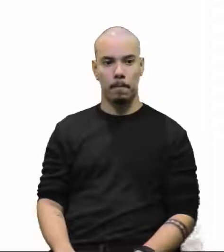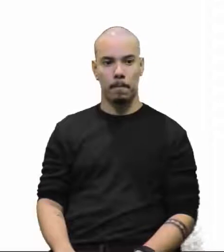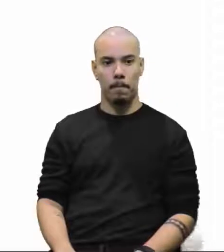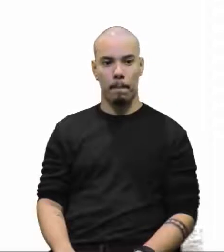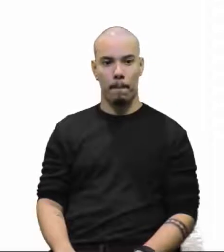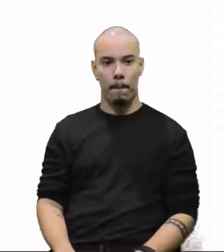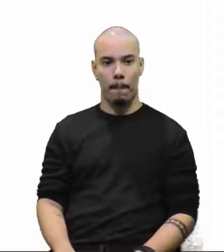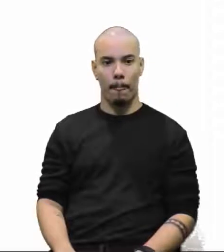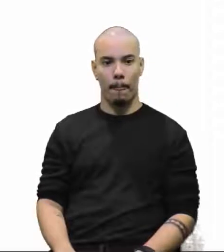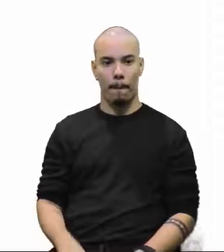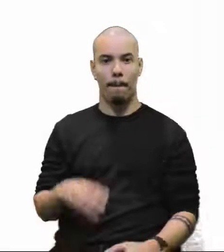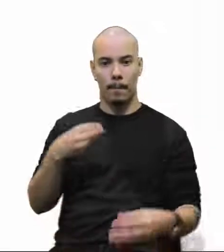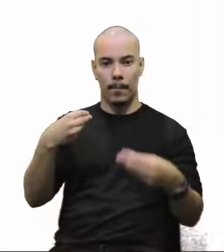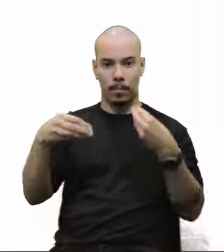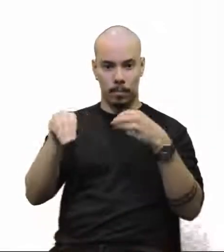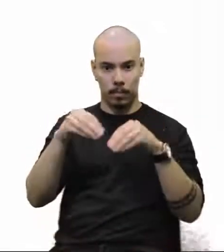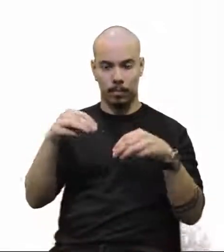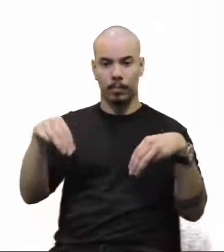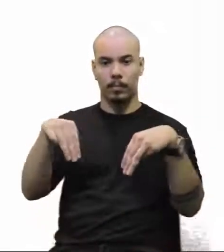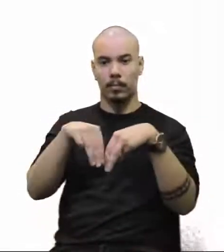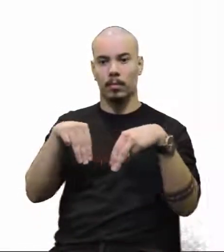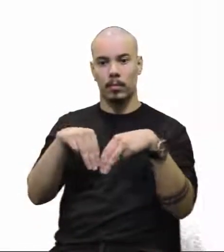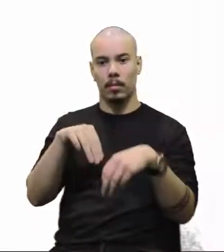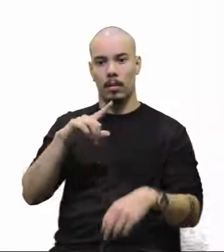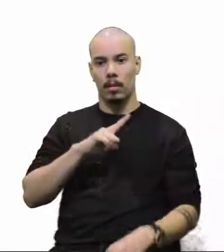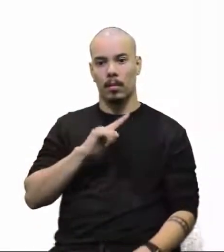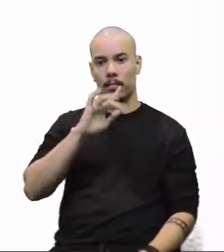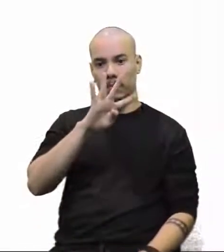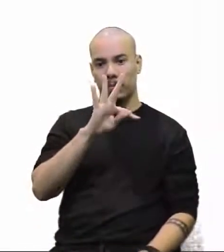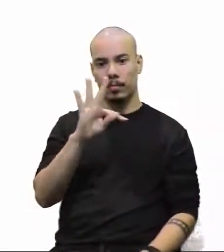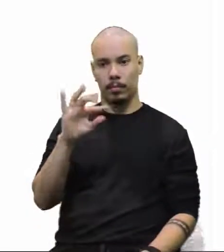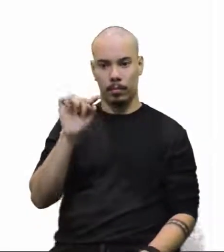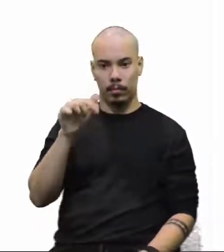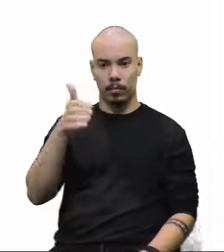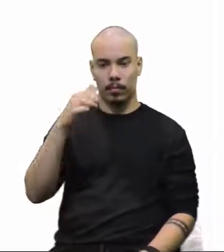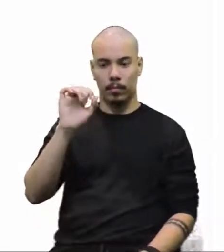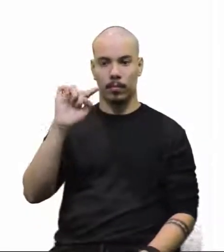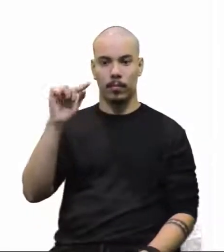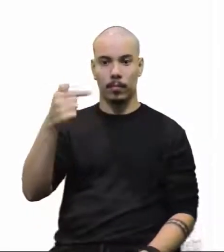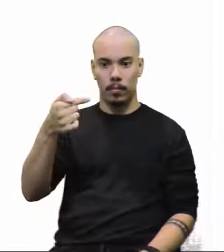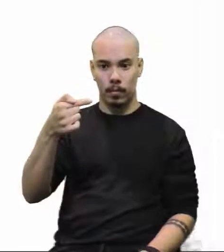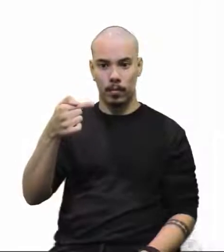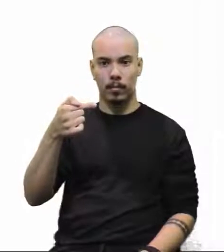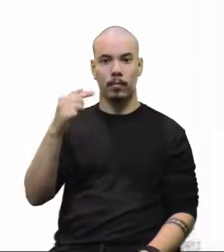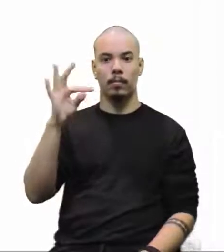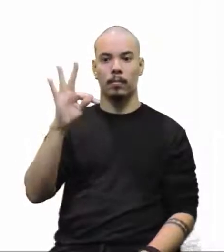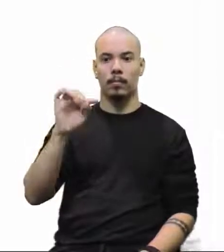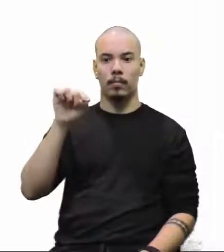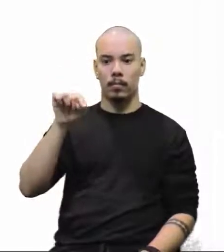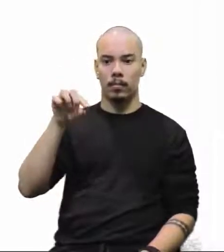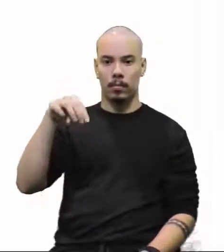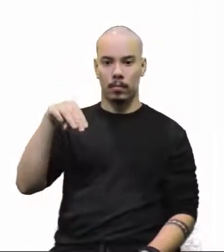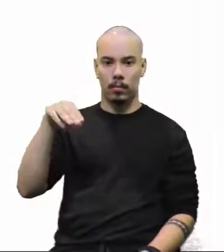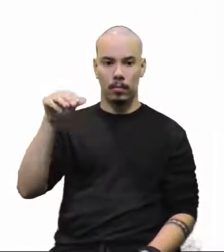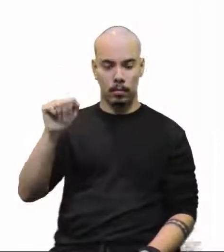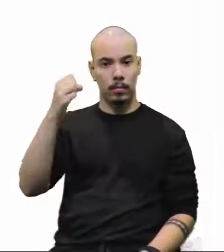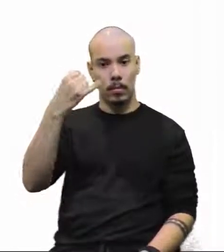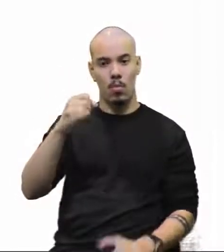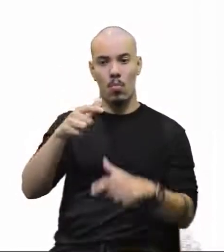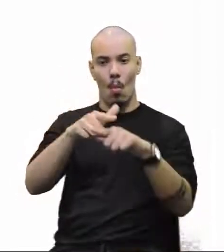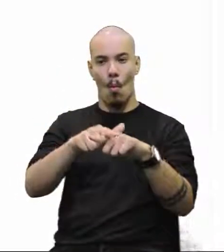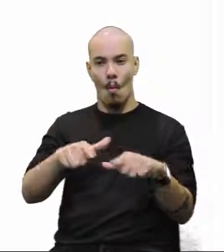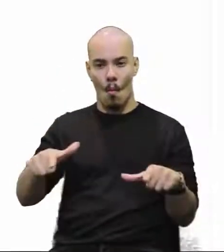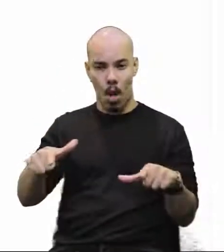A permeabilidade magnética, 4 π 10 a menos 7. Se os condutores estão situados no vácuo, a